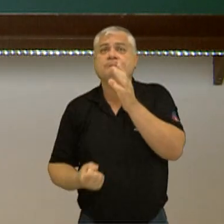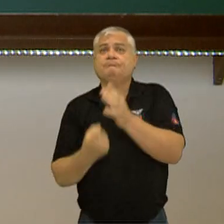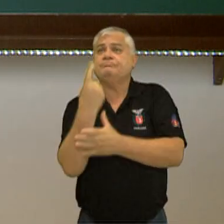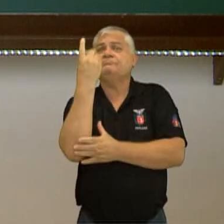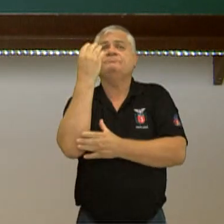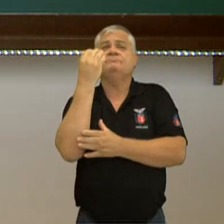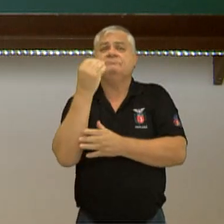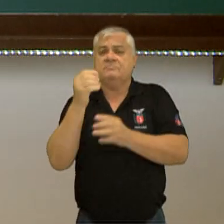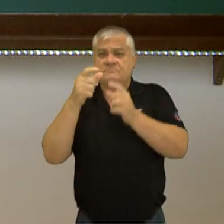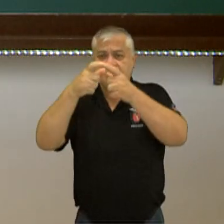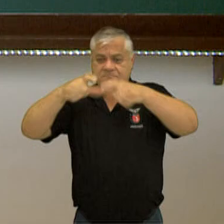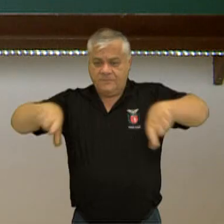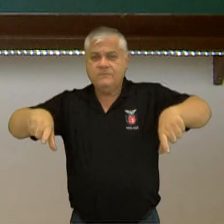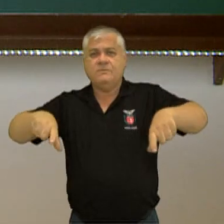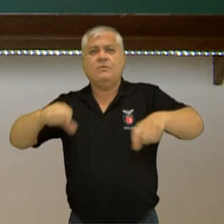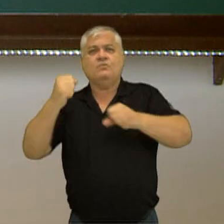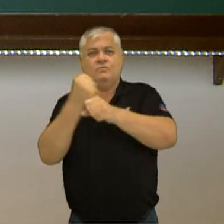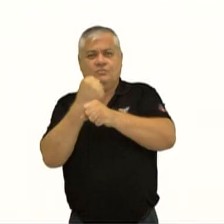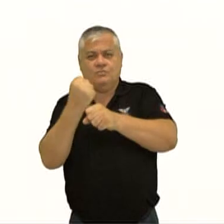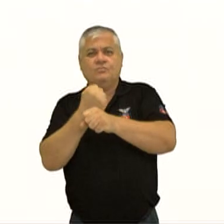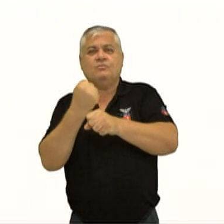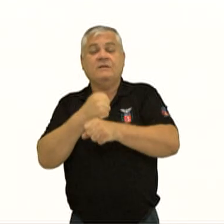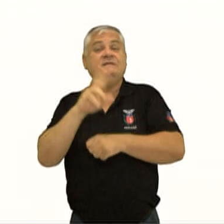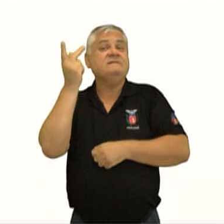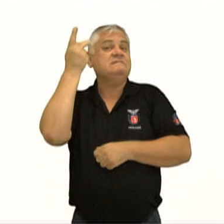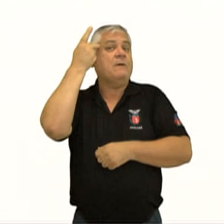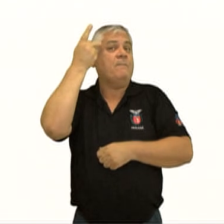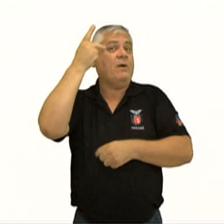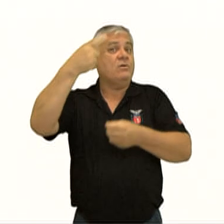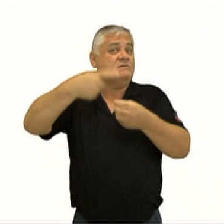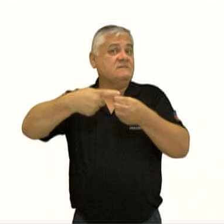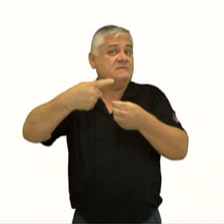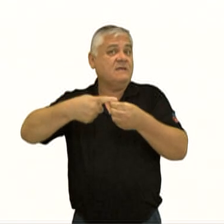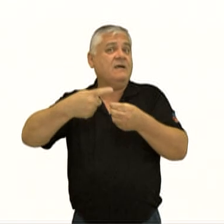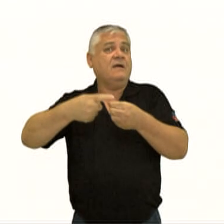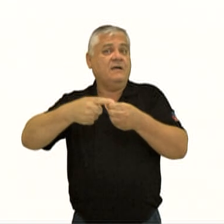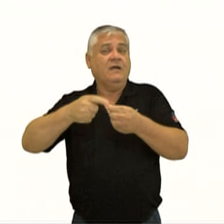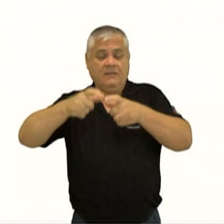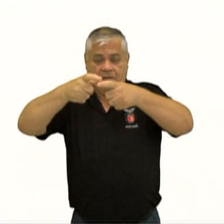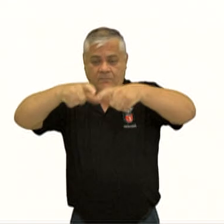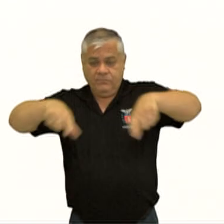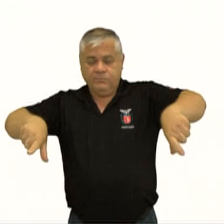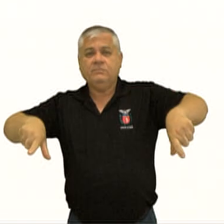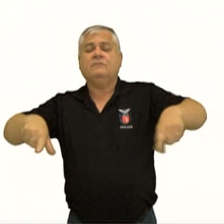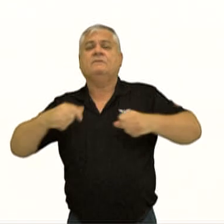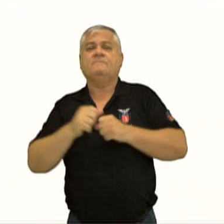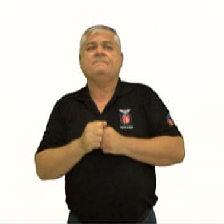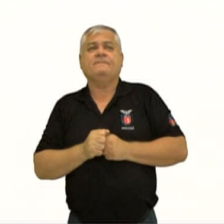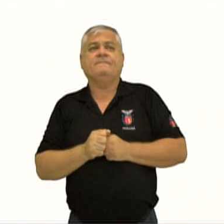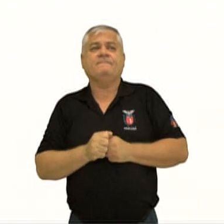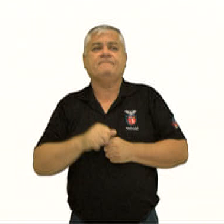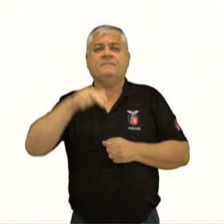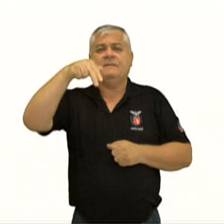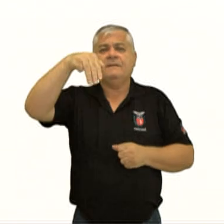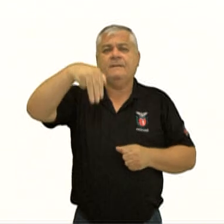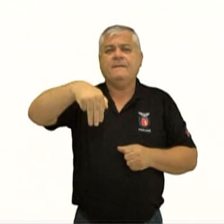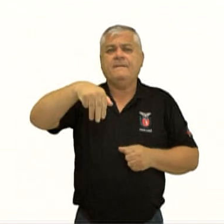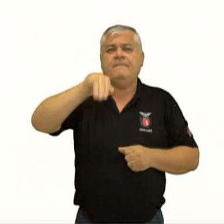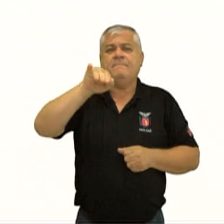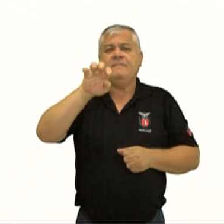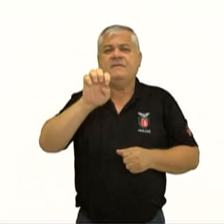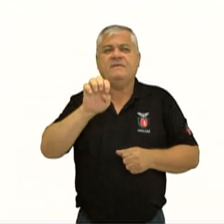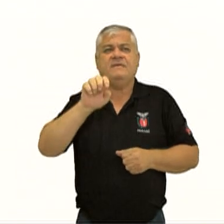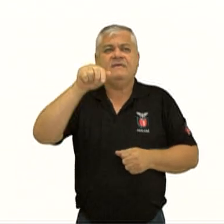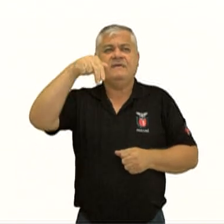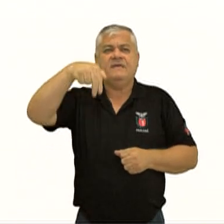Estádio Municipal de Beisebol Mienich, em São Paulo. Até peço perdão se estiver errado aqui a fala da professora, mas é um estádio